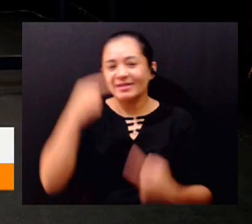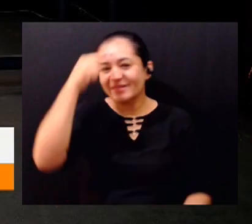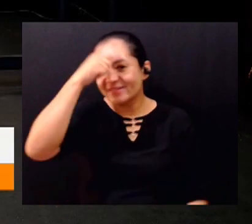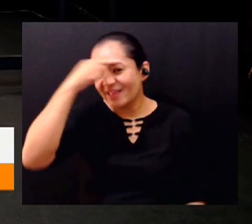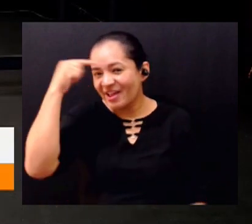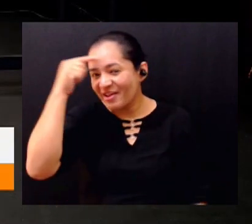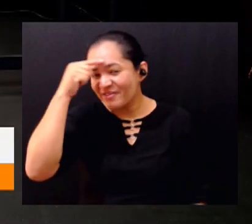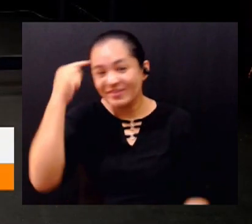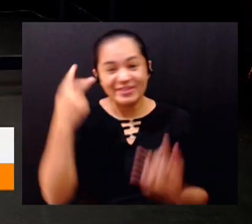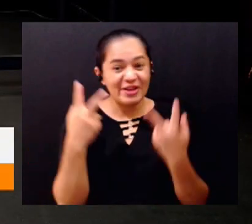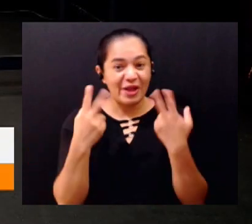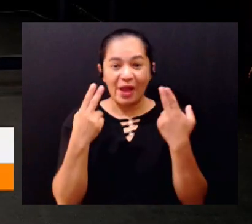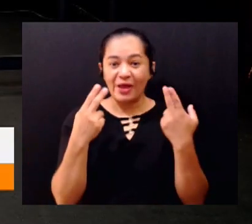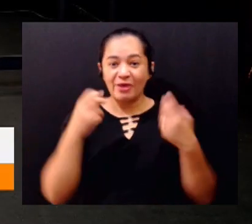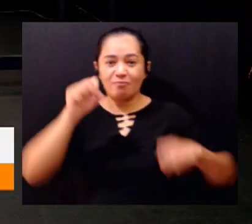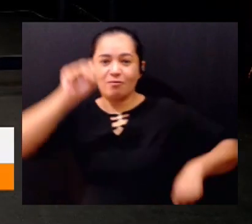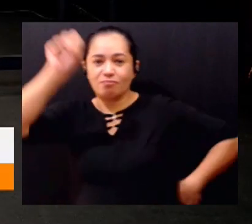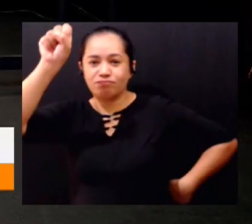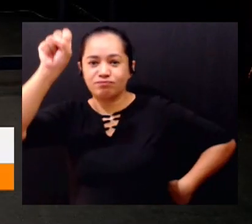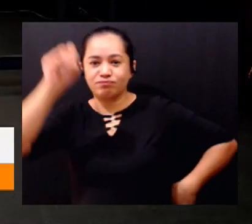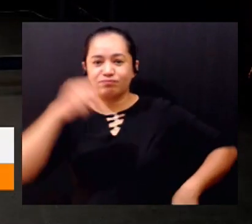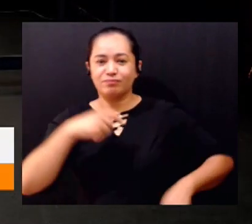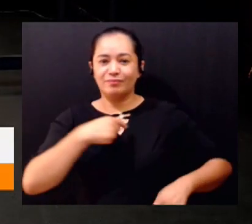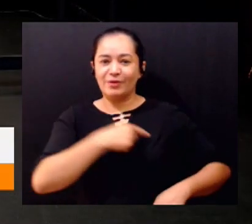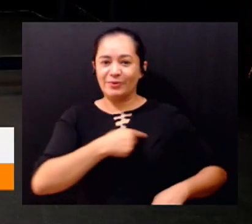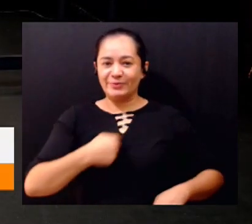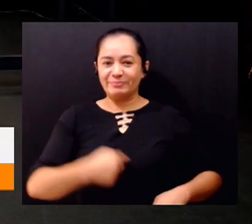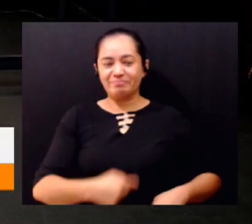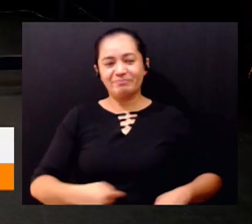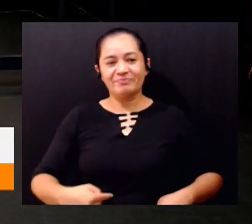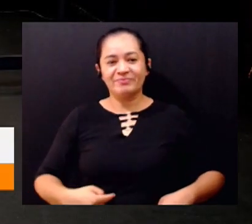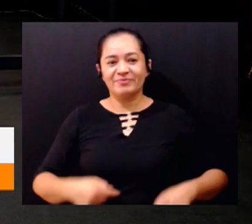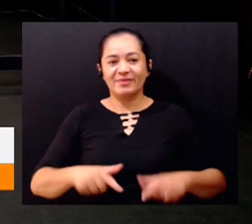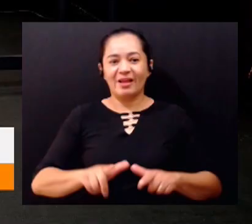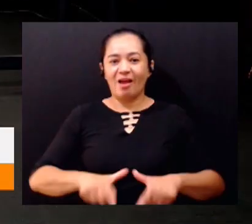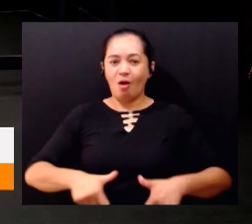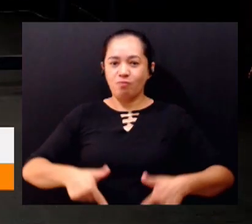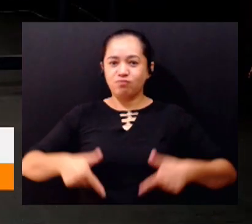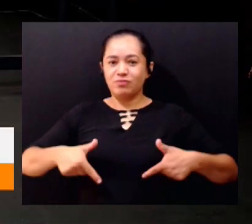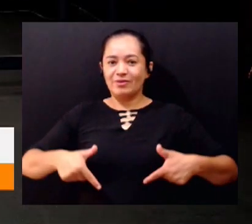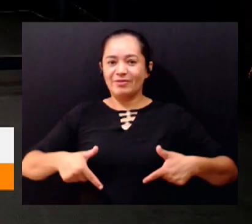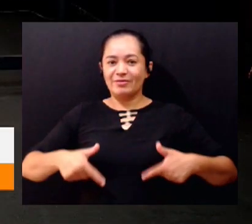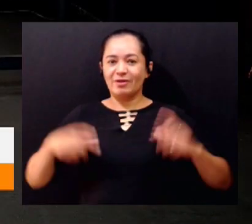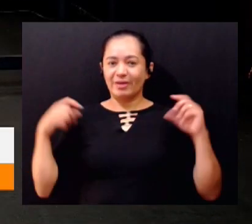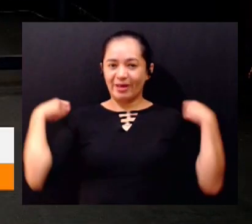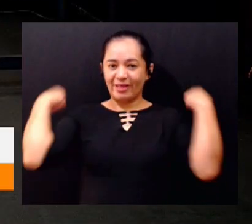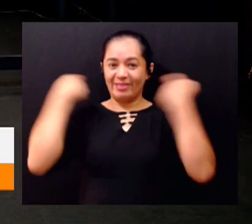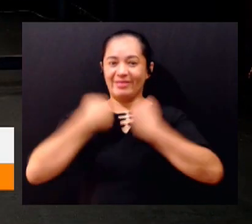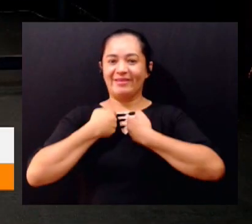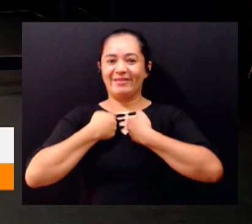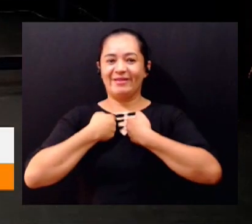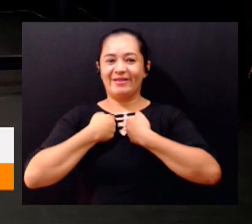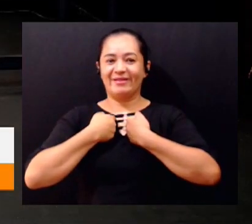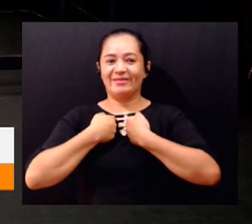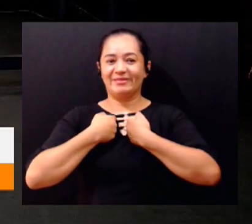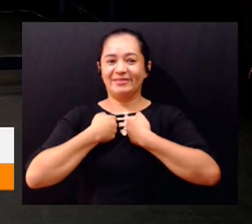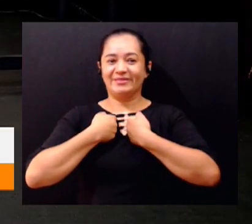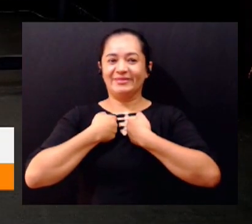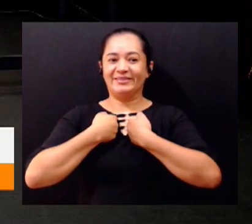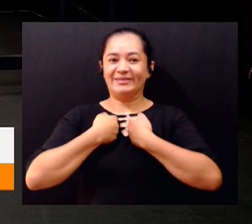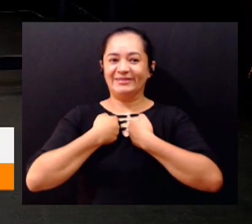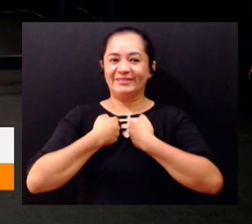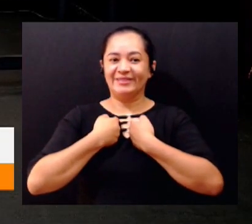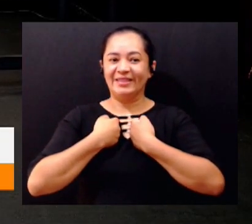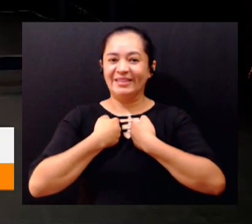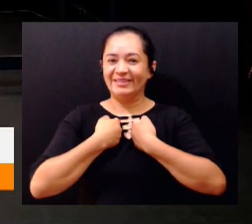Black Power. Muito bem, né? sensacional. A cueca por cima da calça e a capa. Que eu falo, né? Sem capa, ele é só um homem com uma roupa de ginástica.